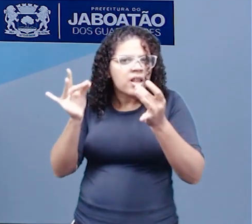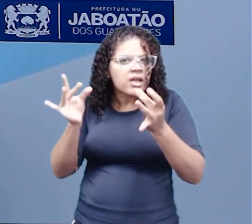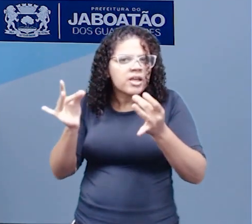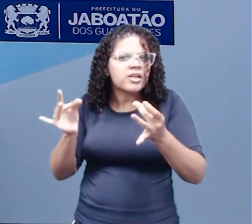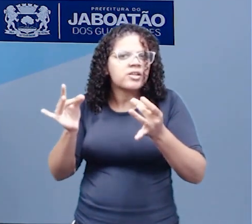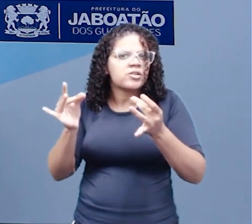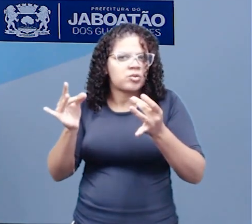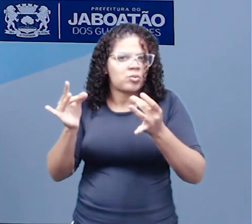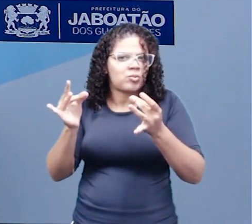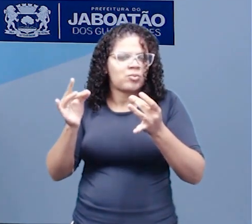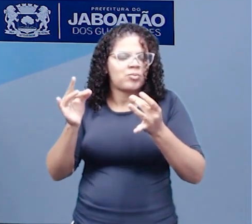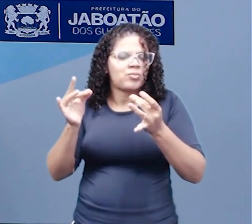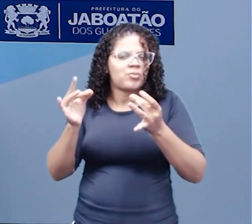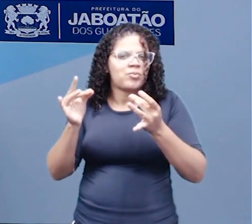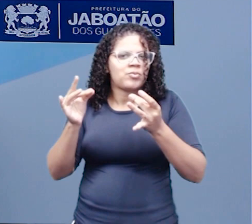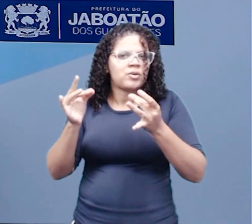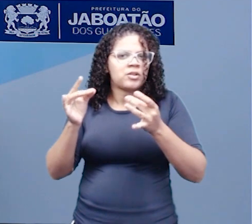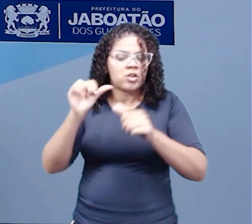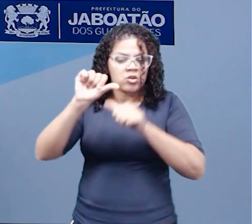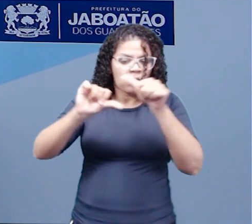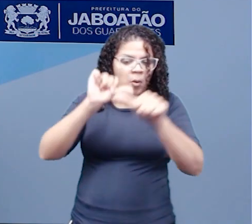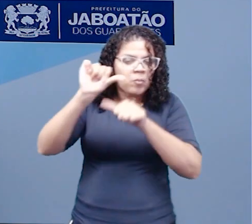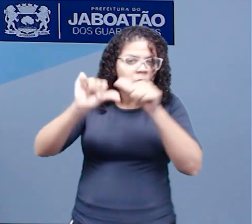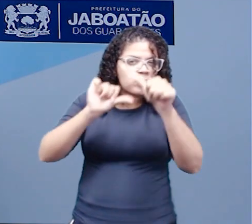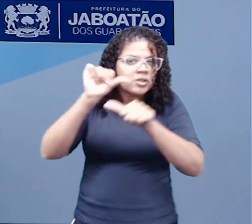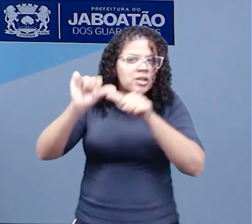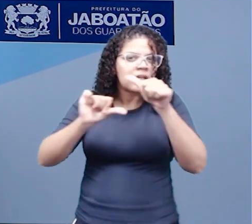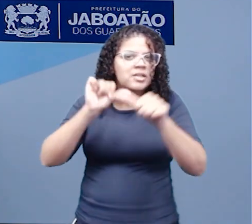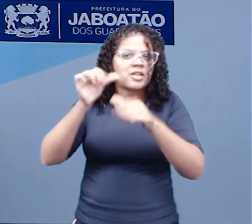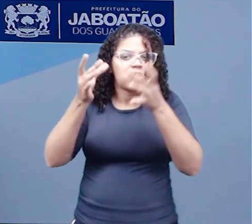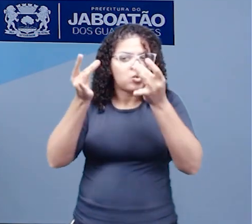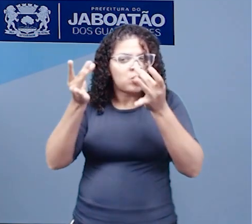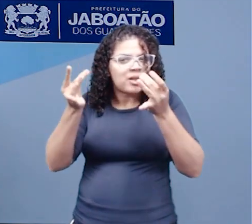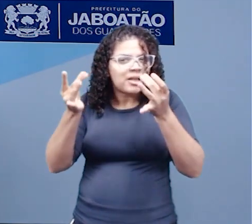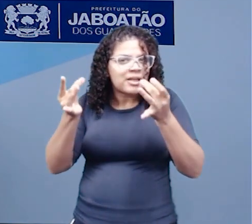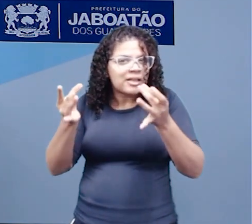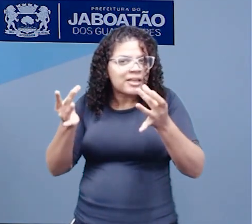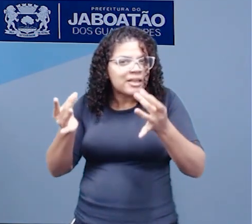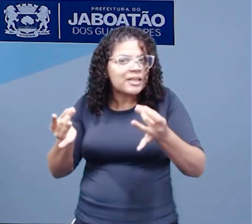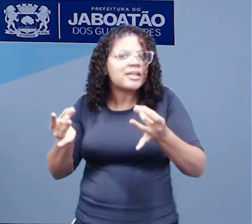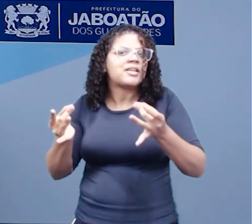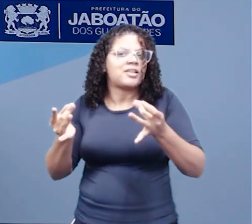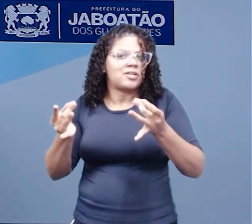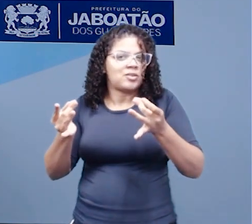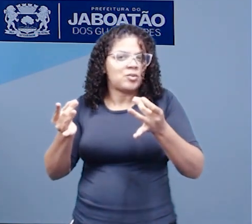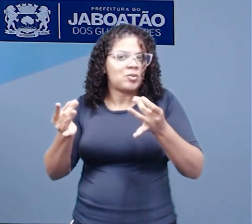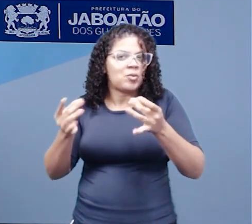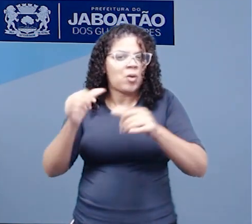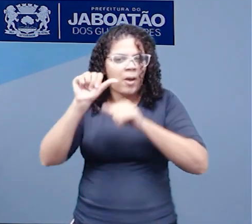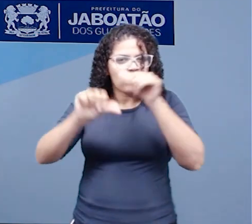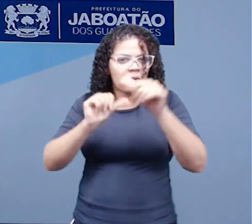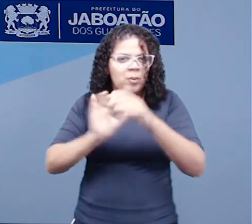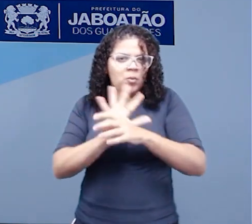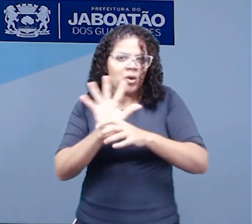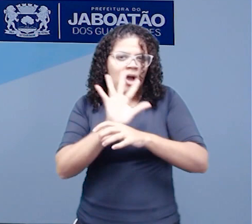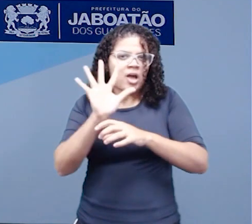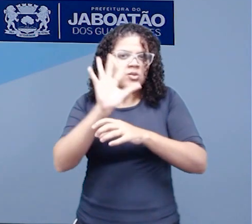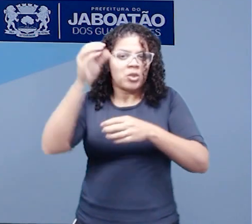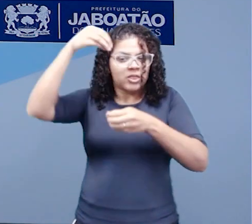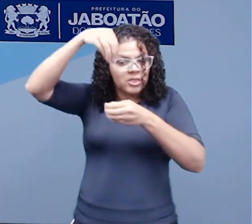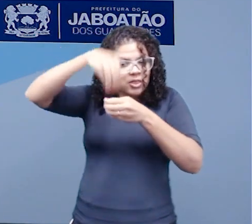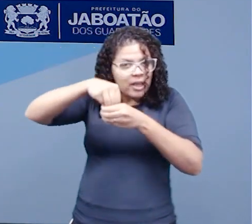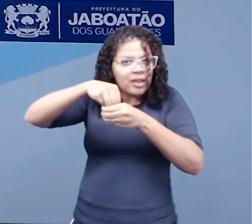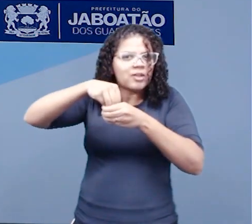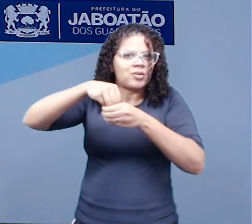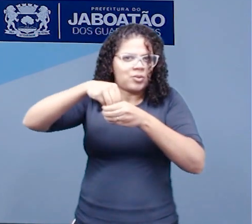existe uma mudança de estado físico do líquido para o gasoso dentro do botijão. Ele é mantido em estado